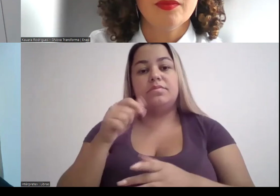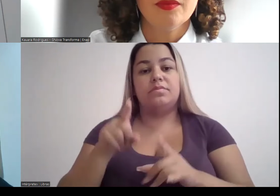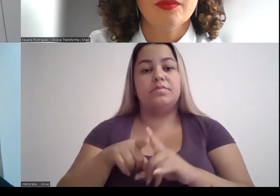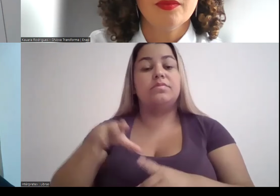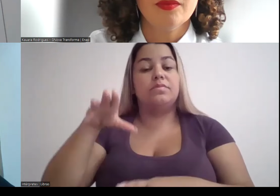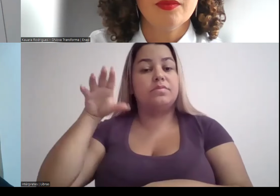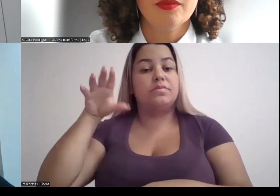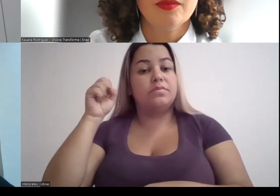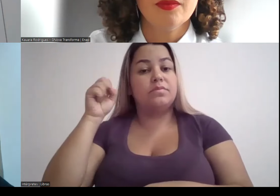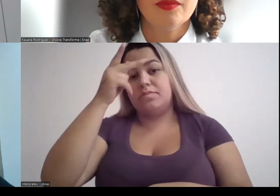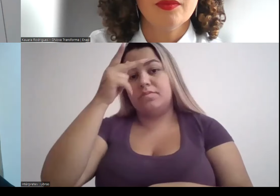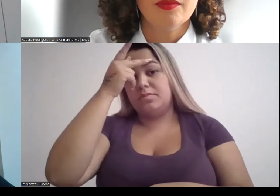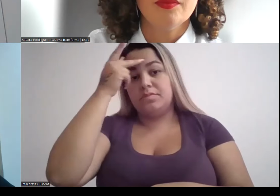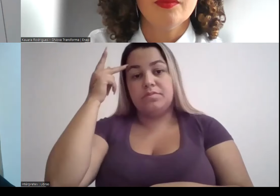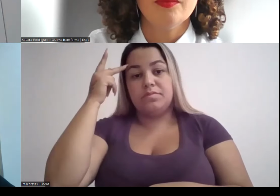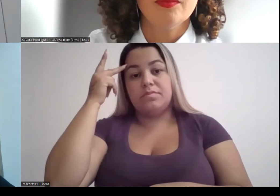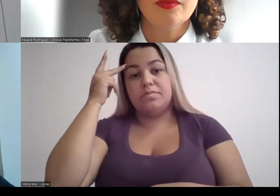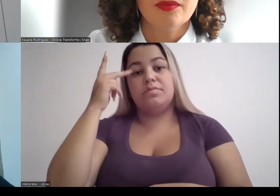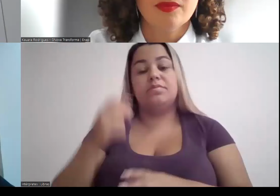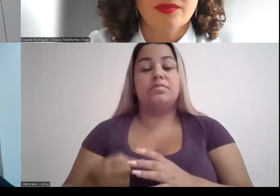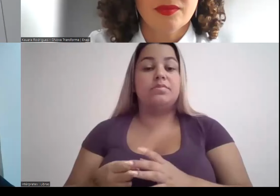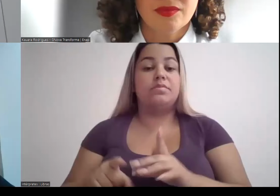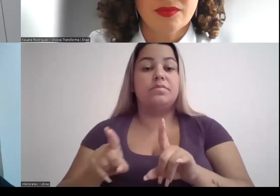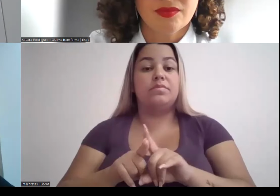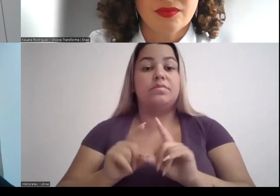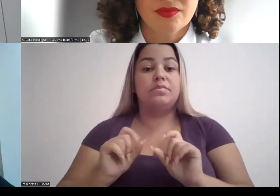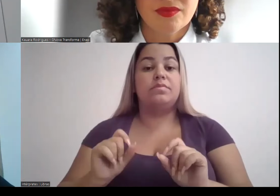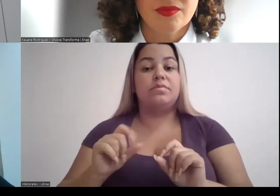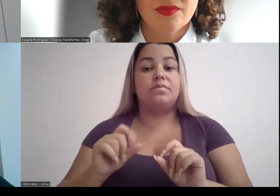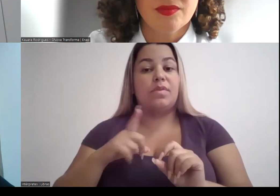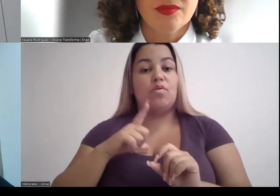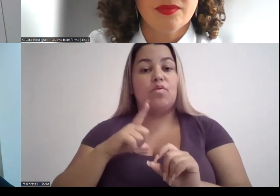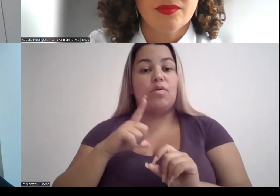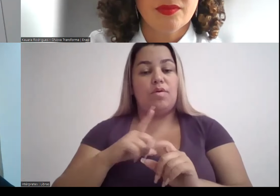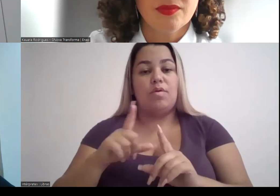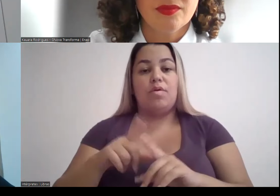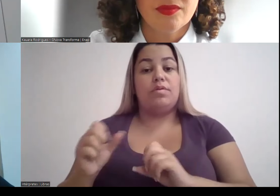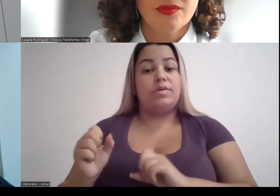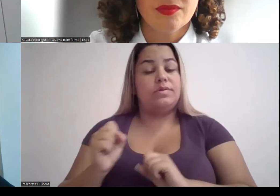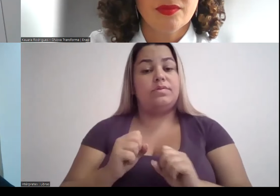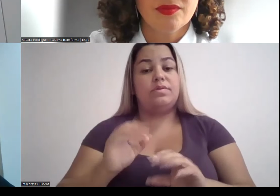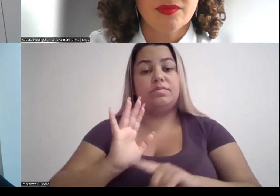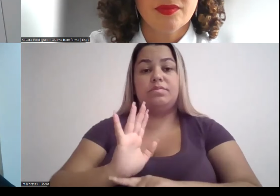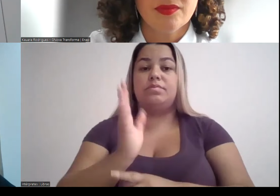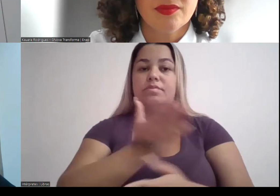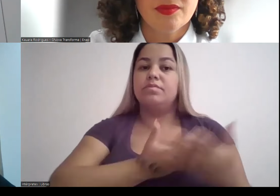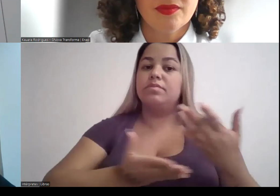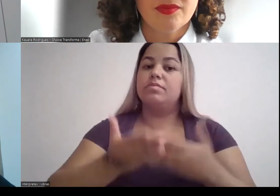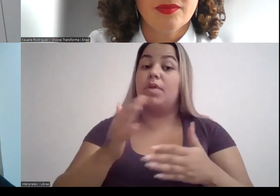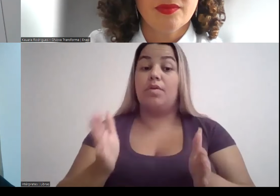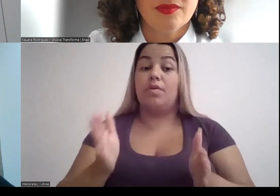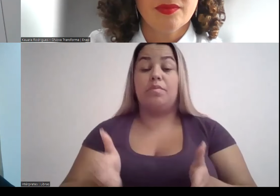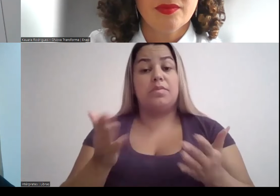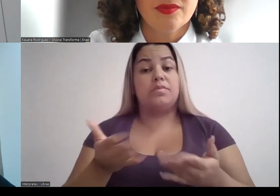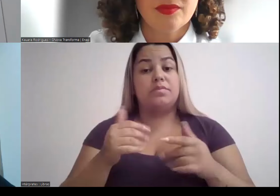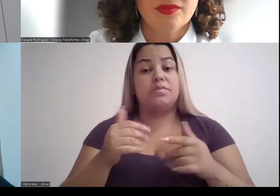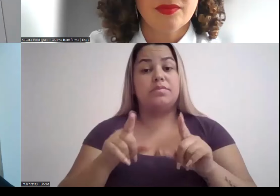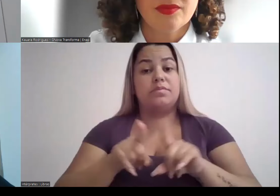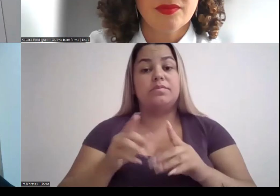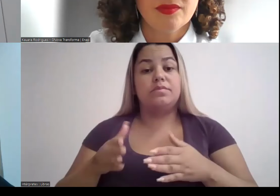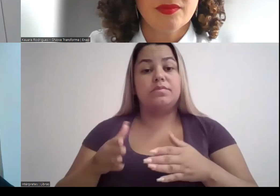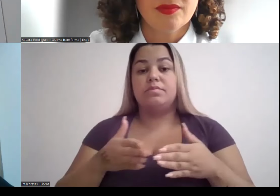que estão lá na ponta, ouvir os criativos, entender de que forma o poder público pode contribuir, fomentar e caminhar